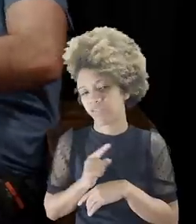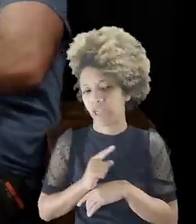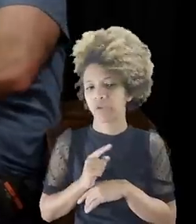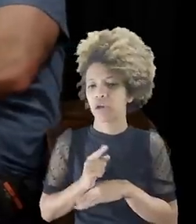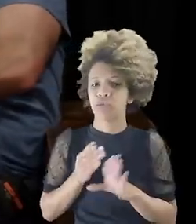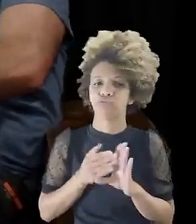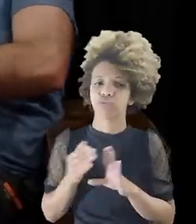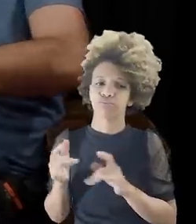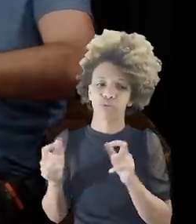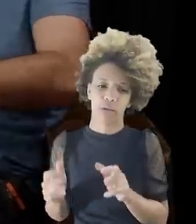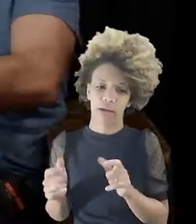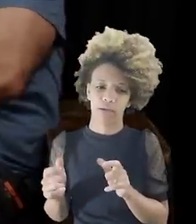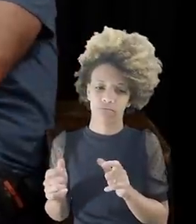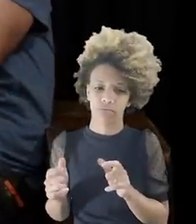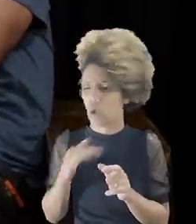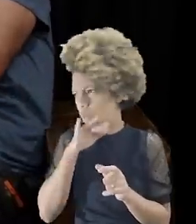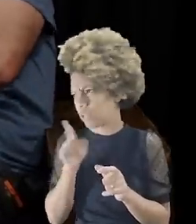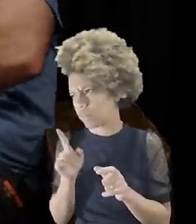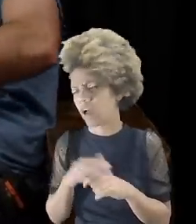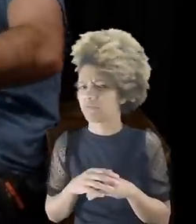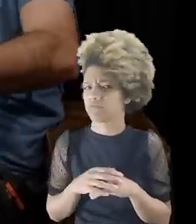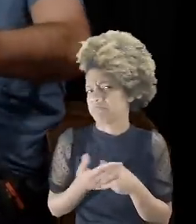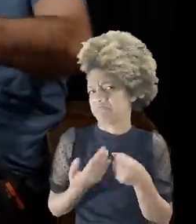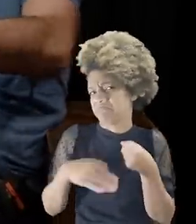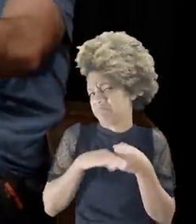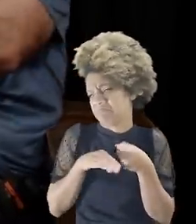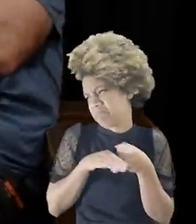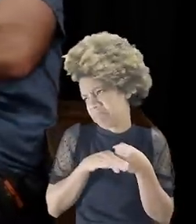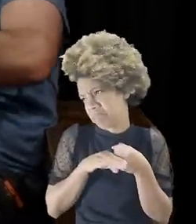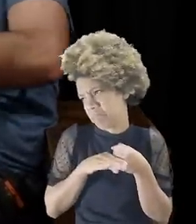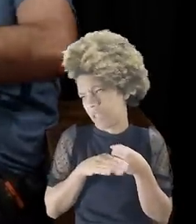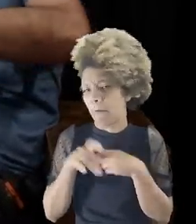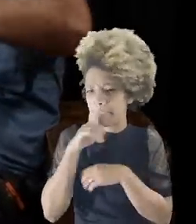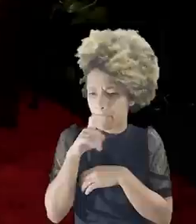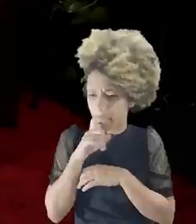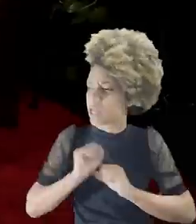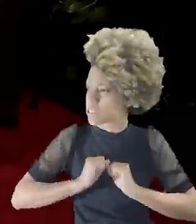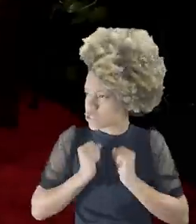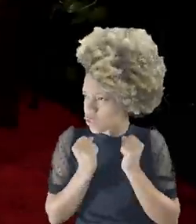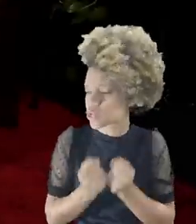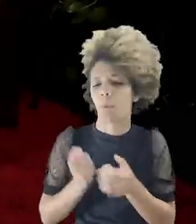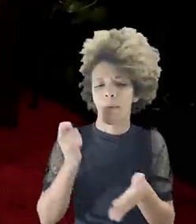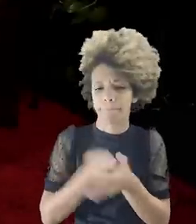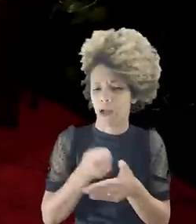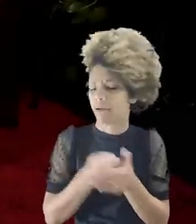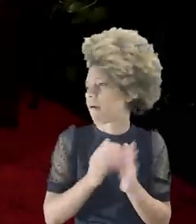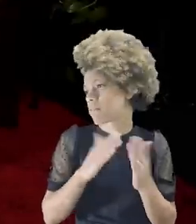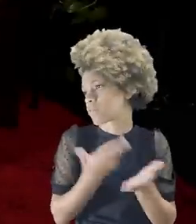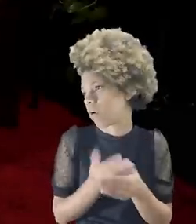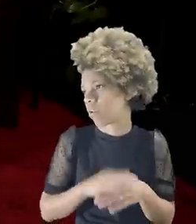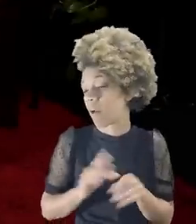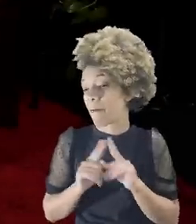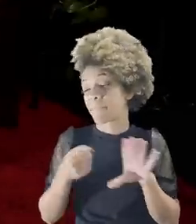não venho de uma situação muito ruim ver uma situação de classe média baixa e o seu pai se esforçou lá para pagar nossa